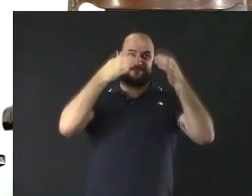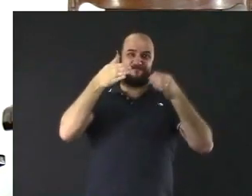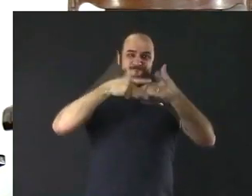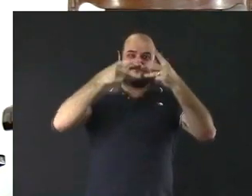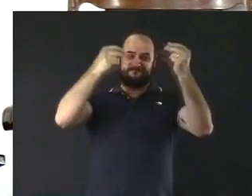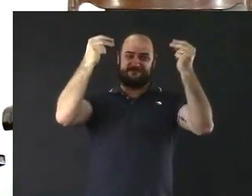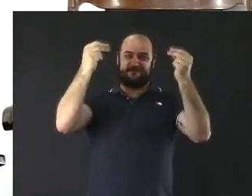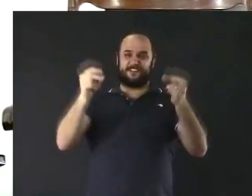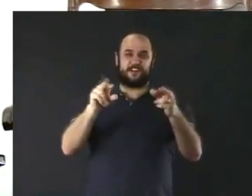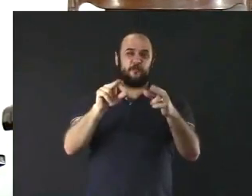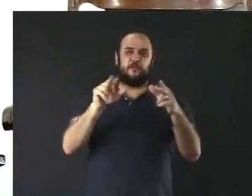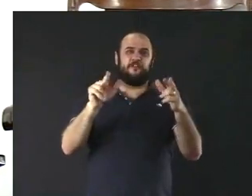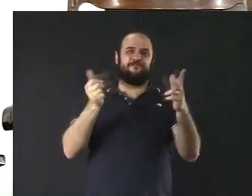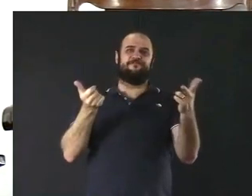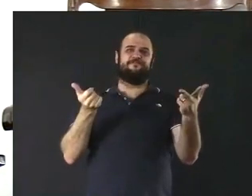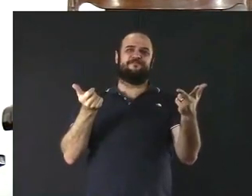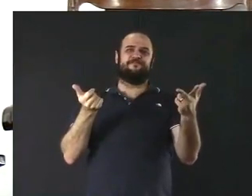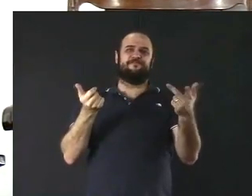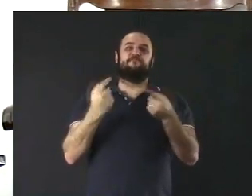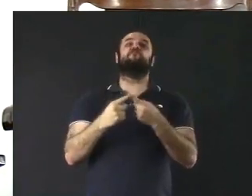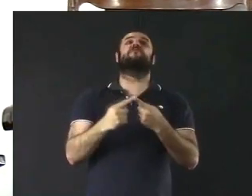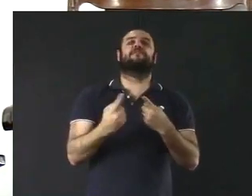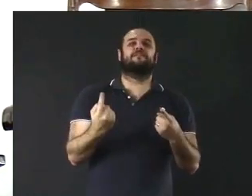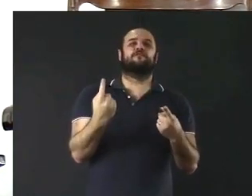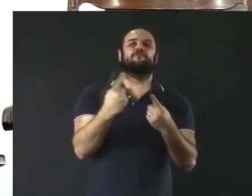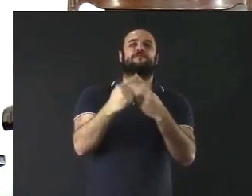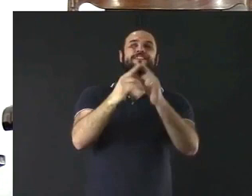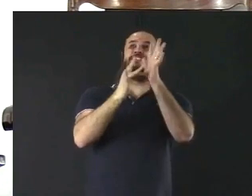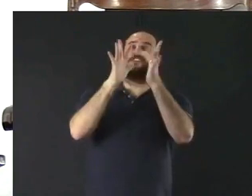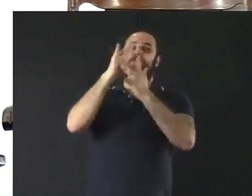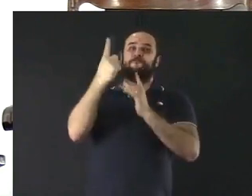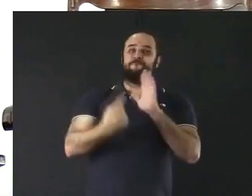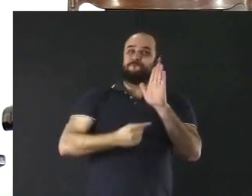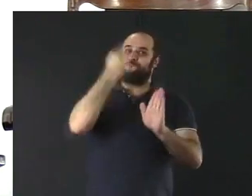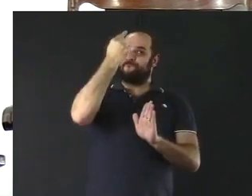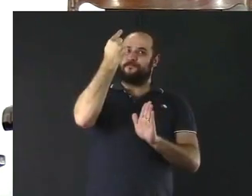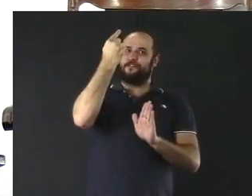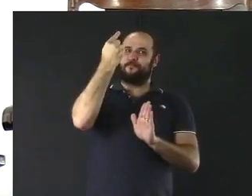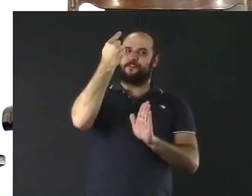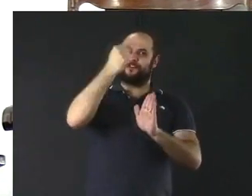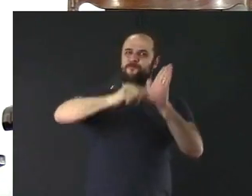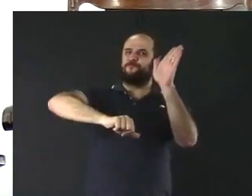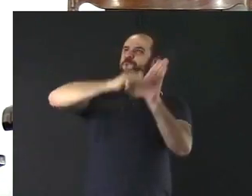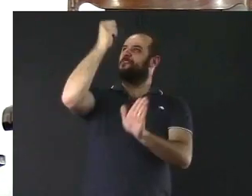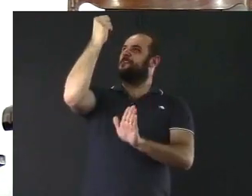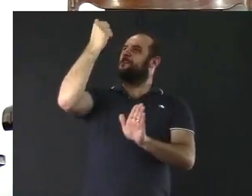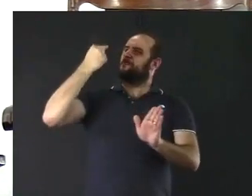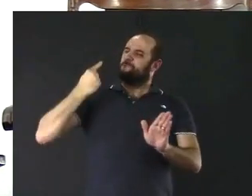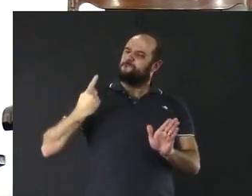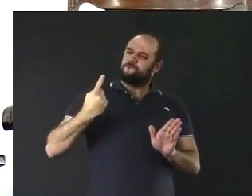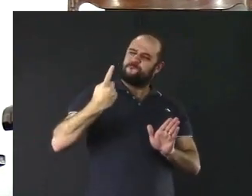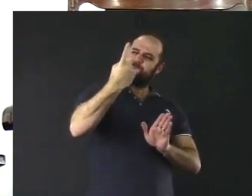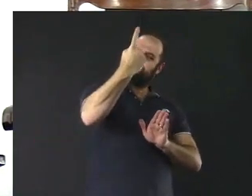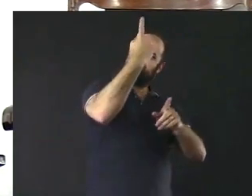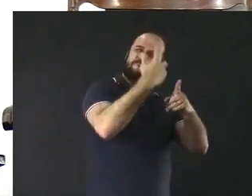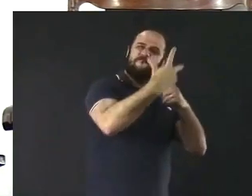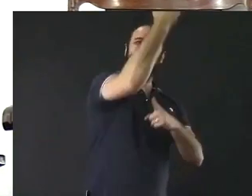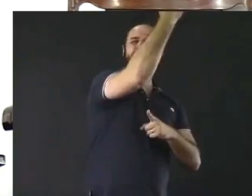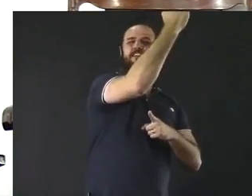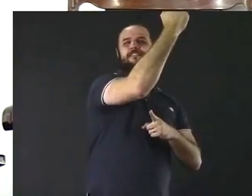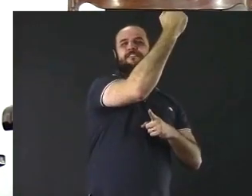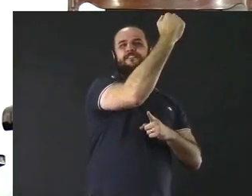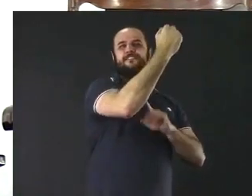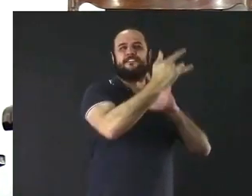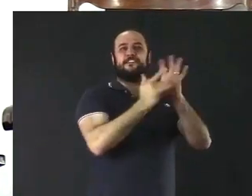o mesmo prêmio? Porque Cristo foi o primeiro a percorrer. Cristo foi o primeiro a vencer essa maratona. E quando